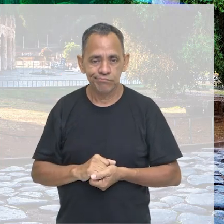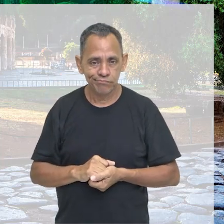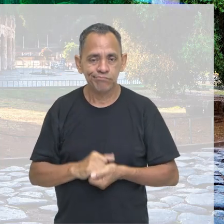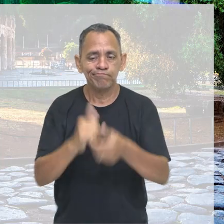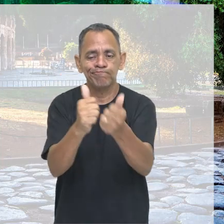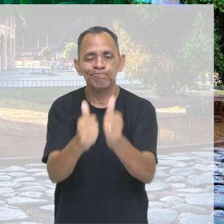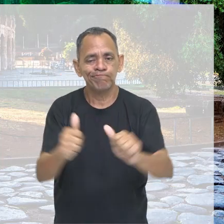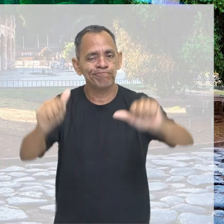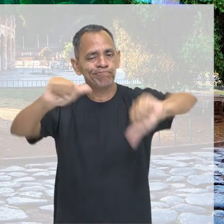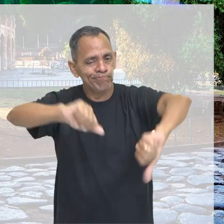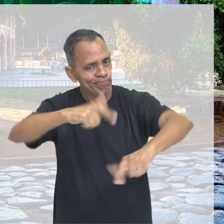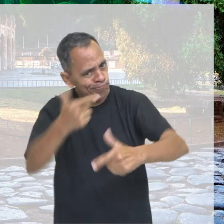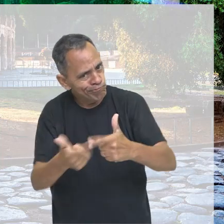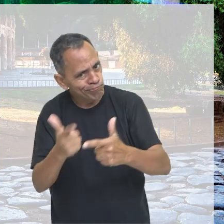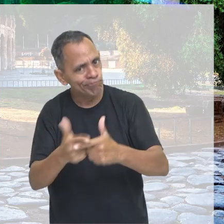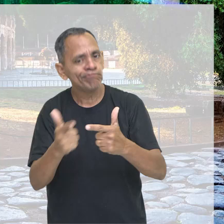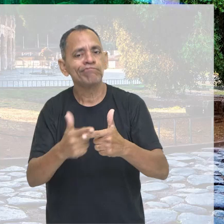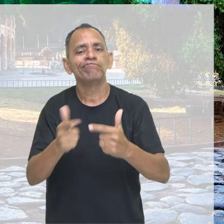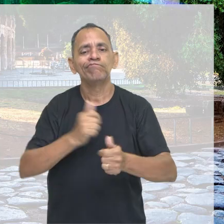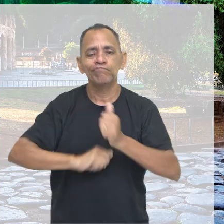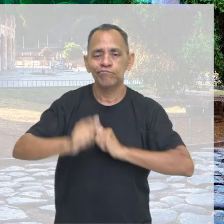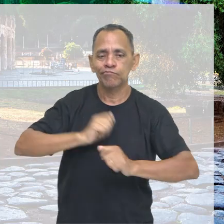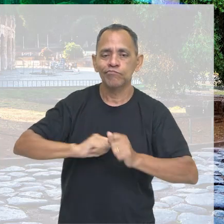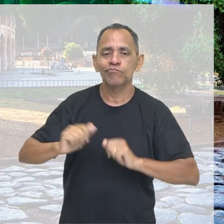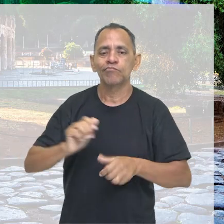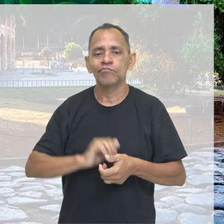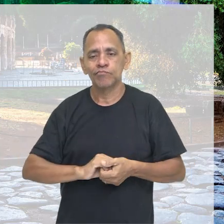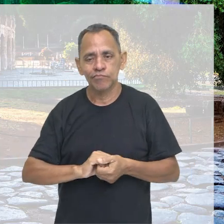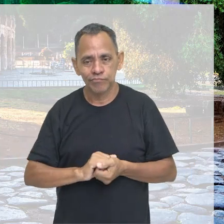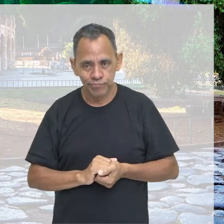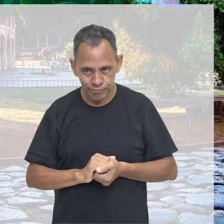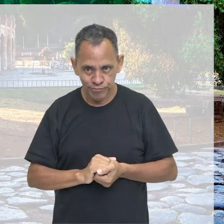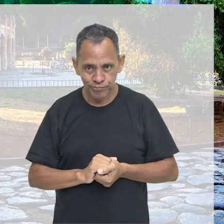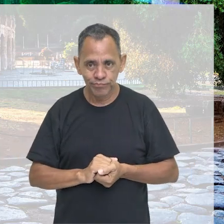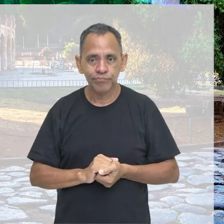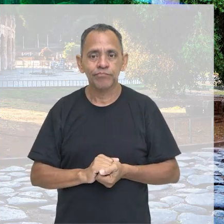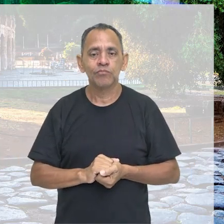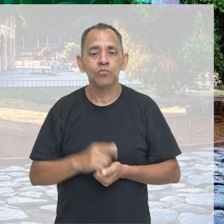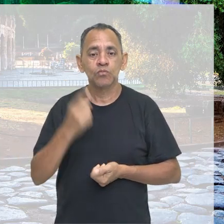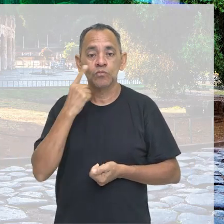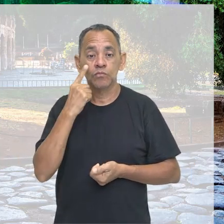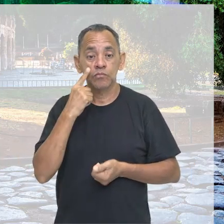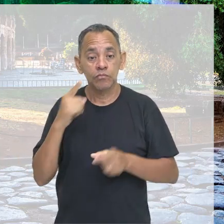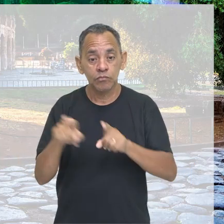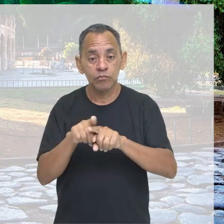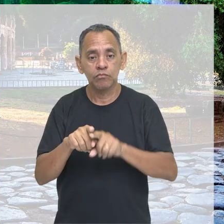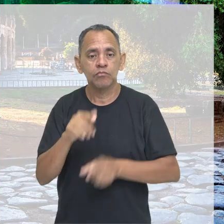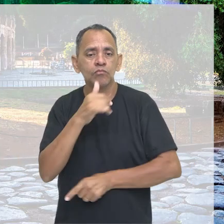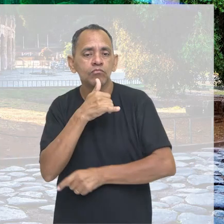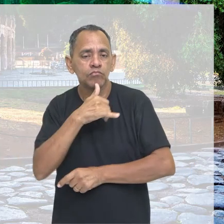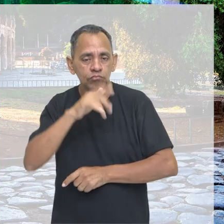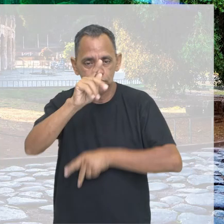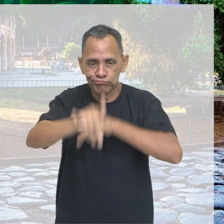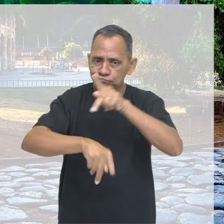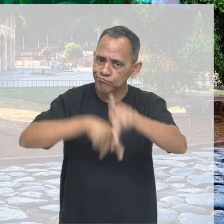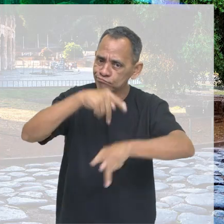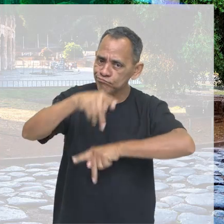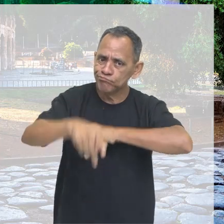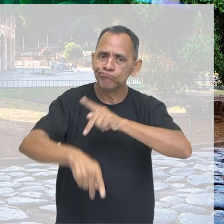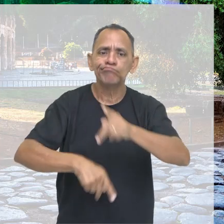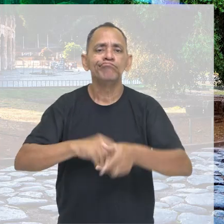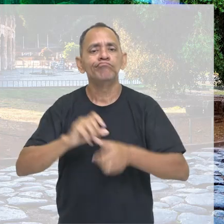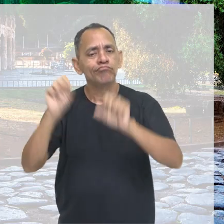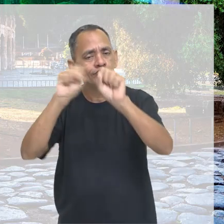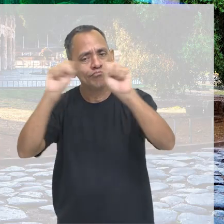econômicos, dentre eles esses já citados. Então vamos observar também a insatisfação com o